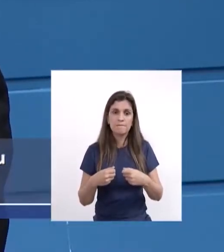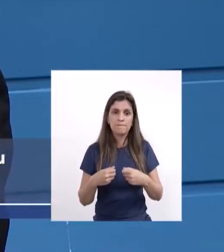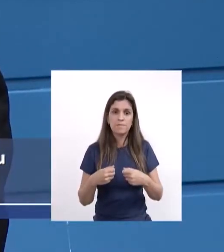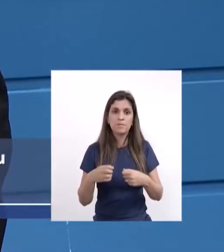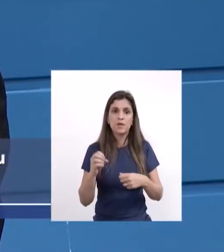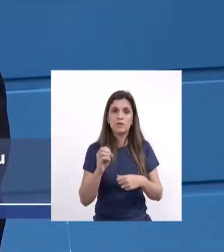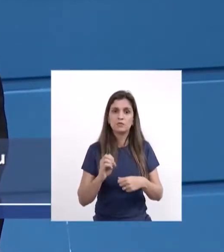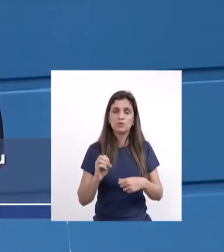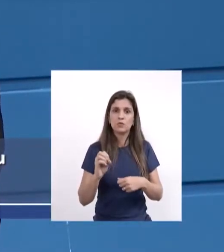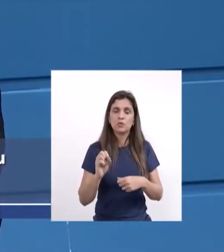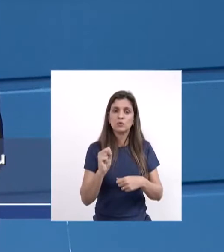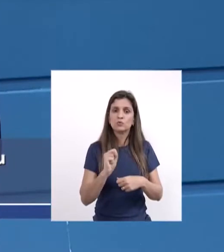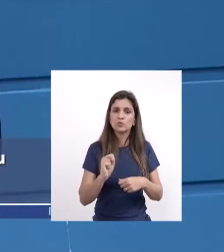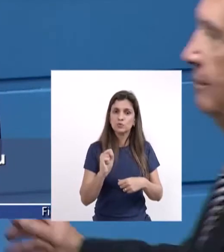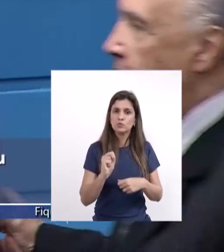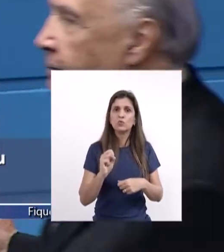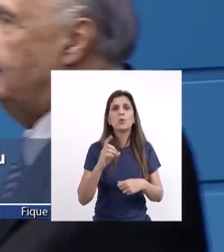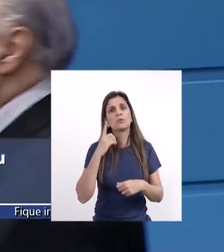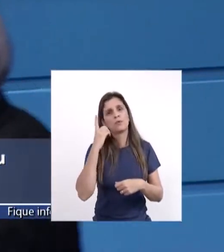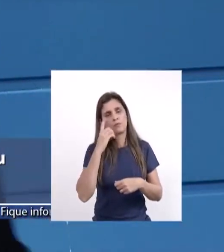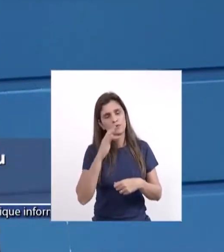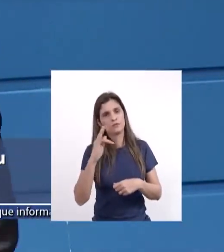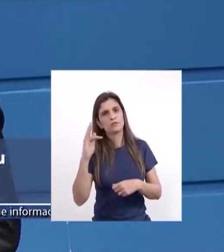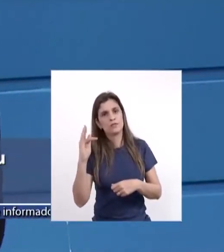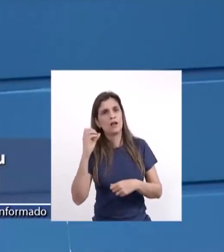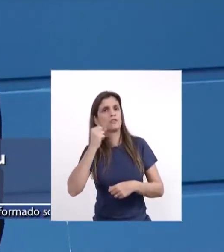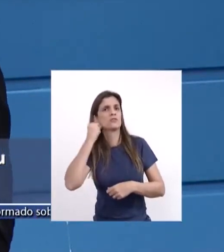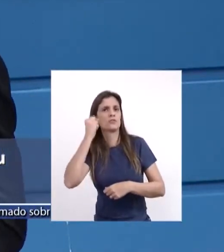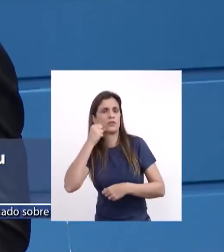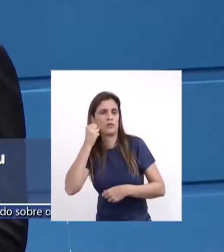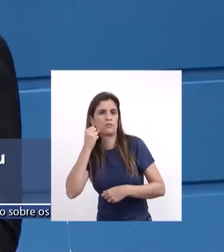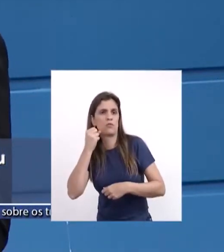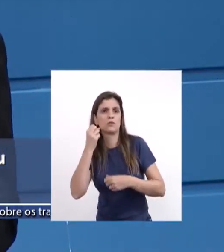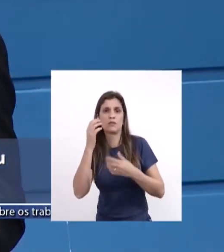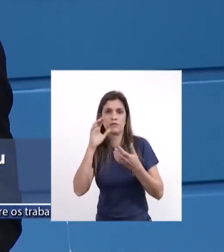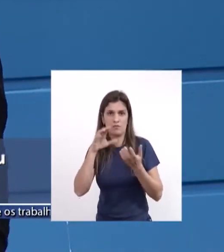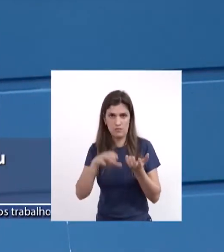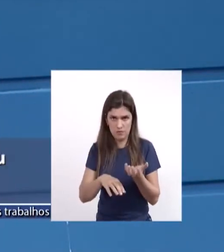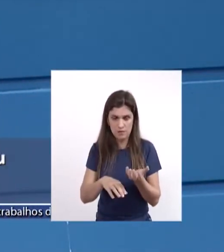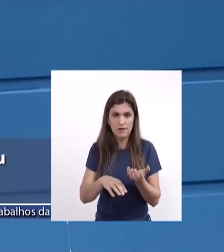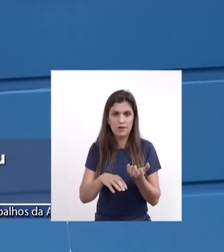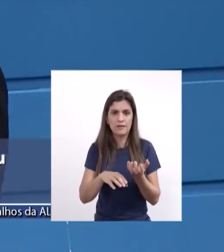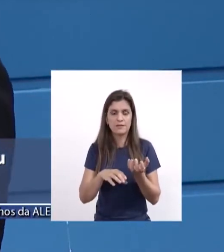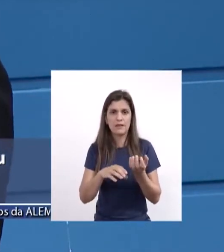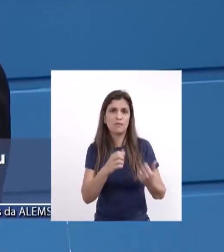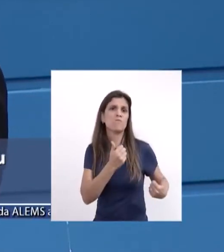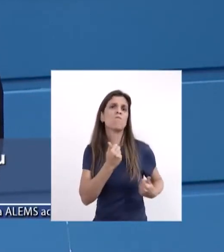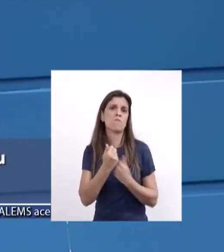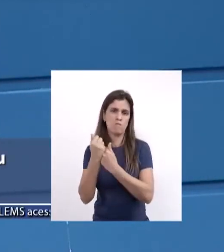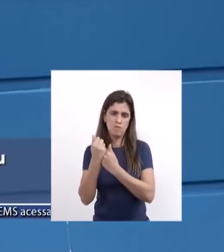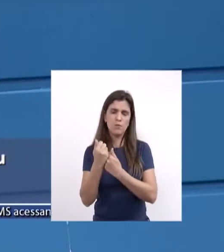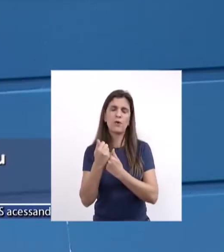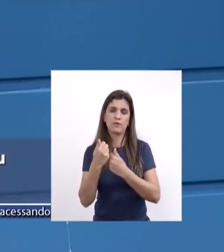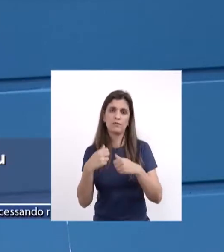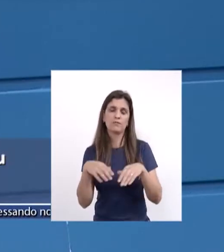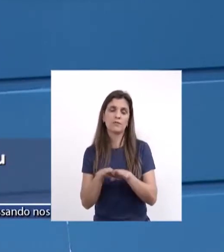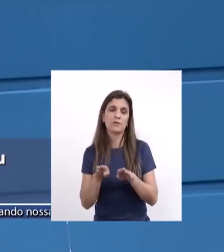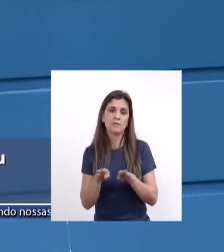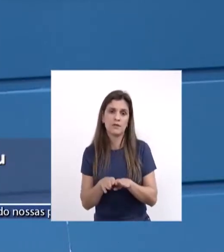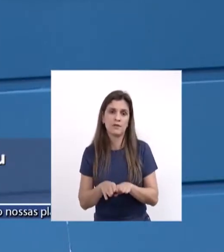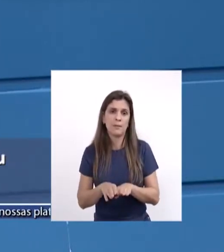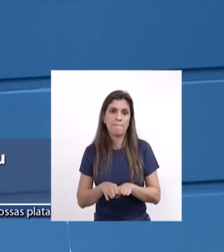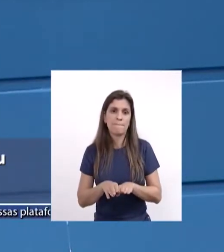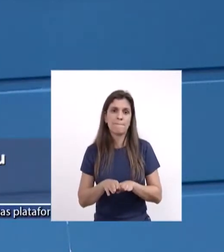3 senadores, façam realmente esse enfrentamento. Porque se nós estivéssemos aqui discutindo a questão do consumidor, é como se tivesse pago